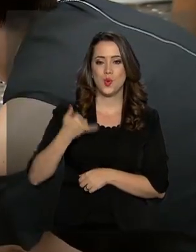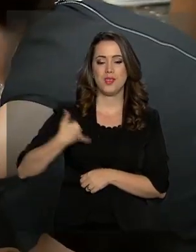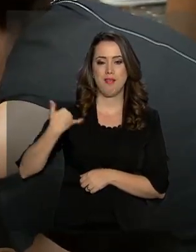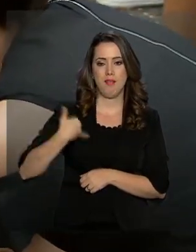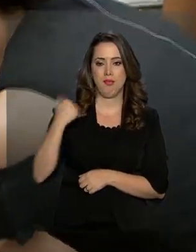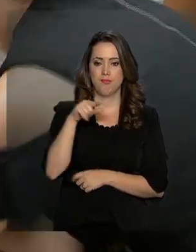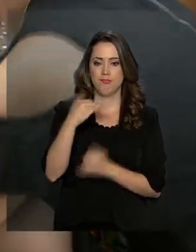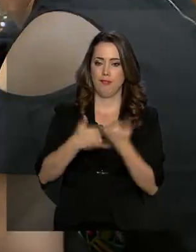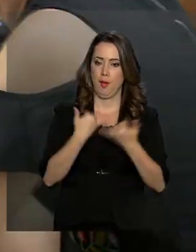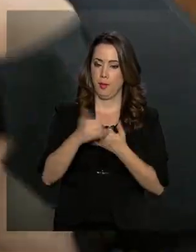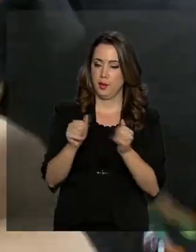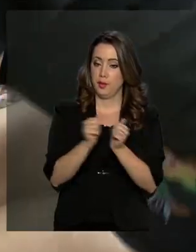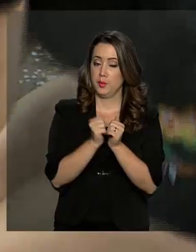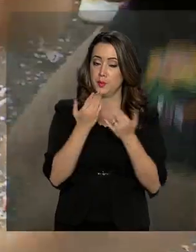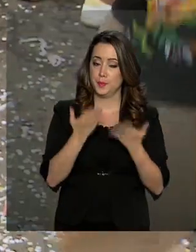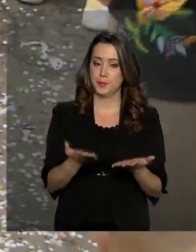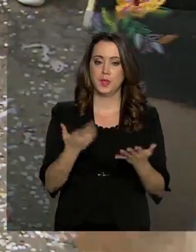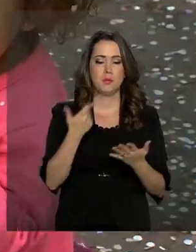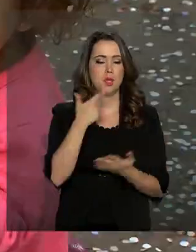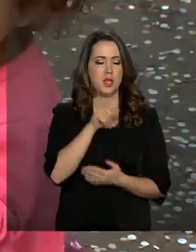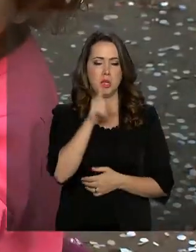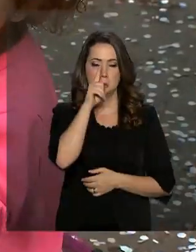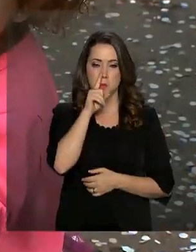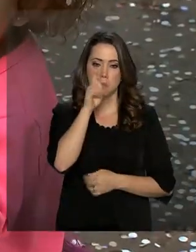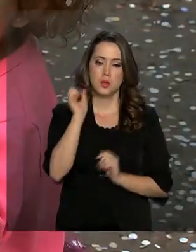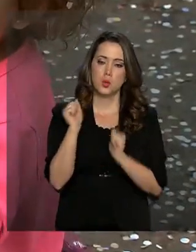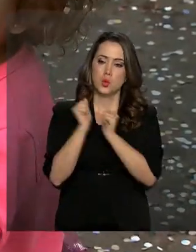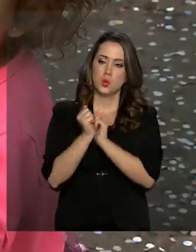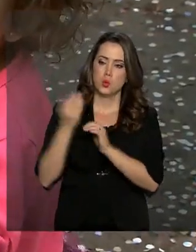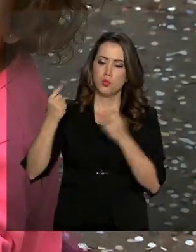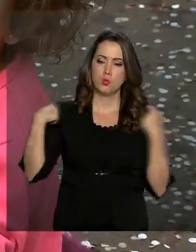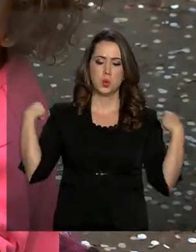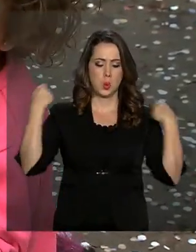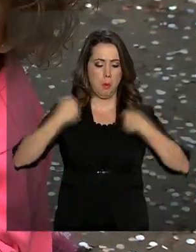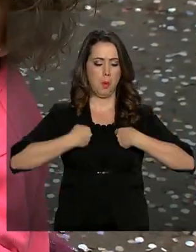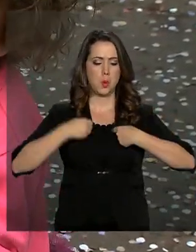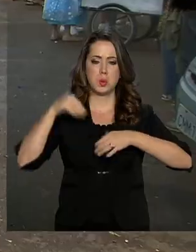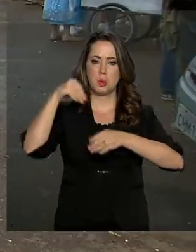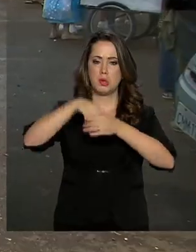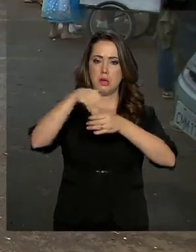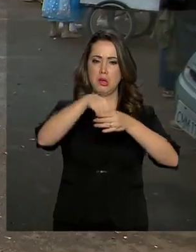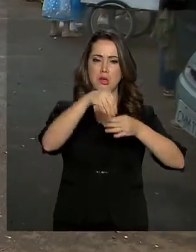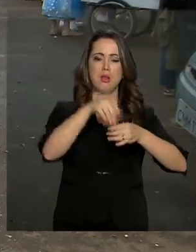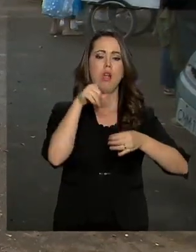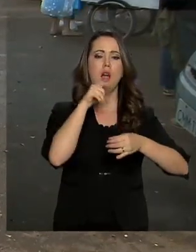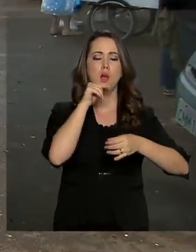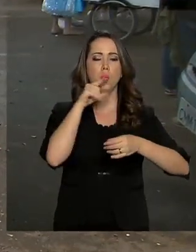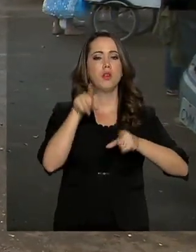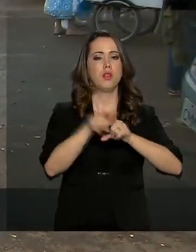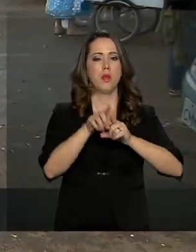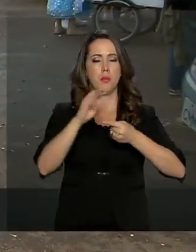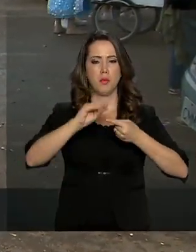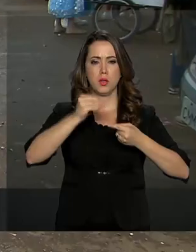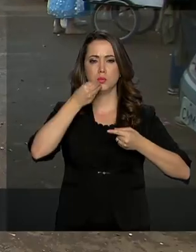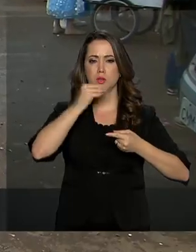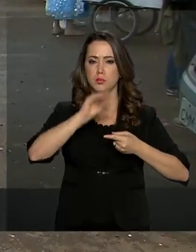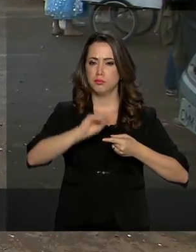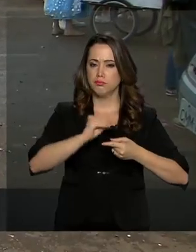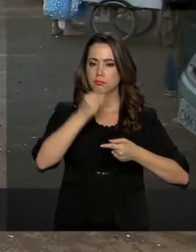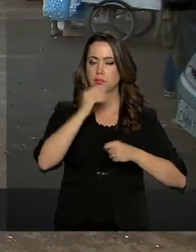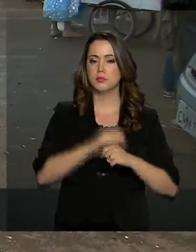para aproveitar a festa. E para não correr risco, trouxe na bolsa biscoito e água. A gente procura trazer de casa, né?